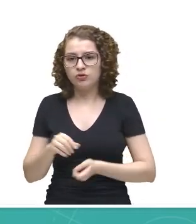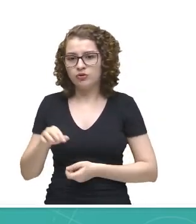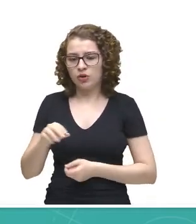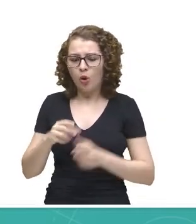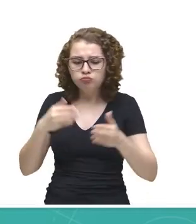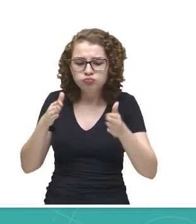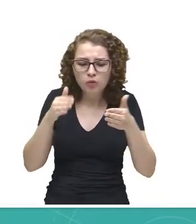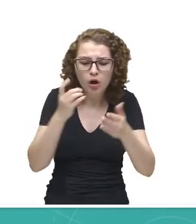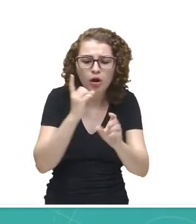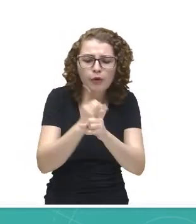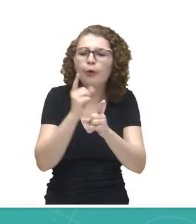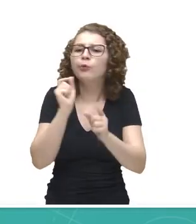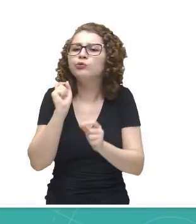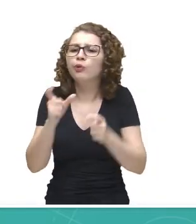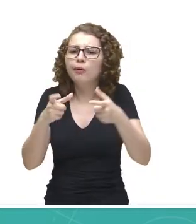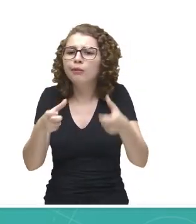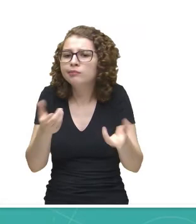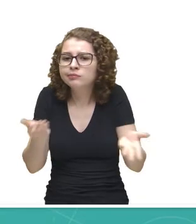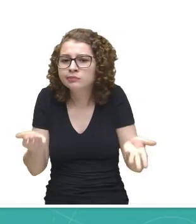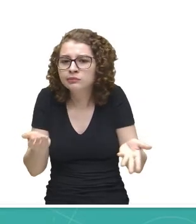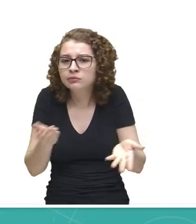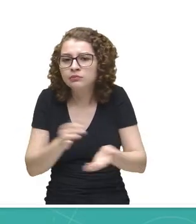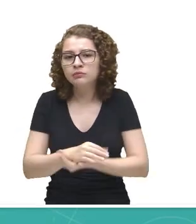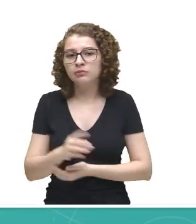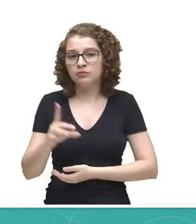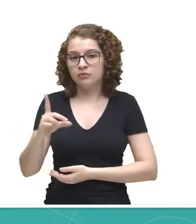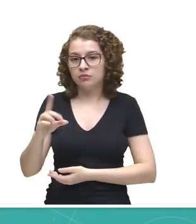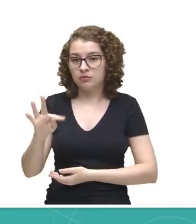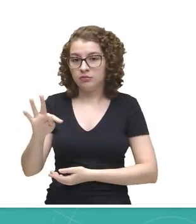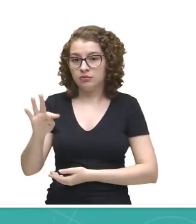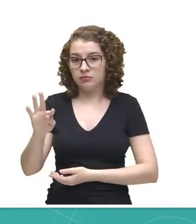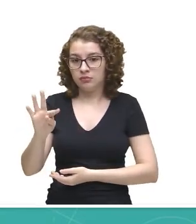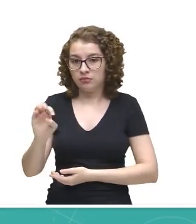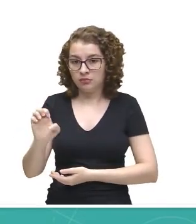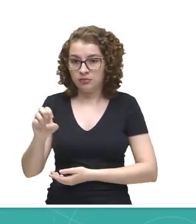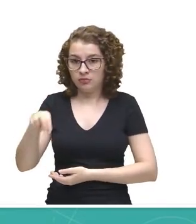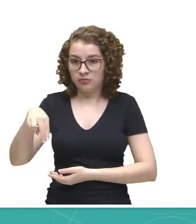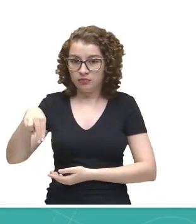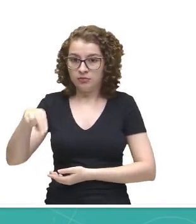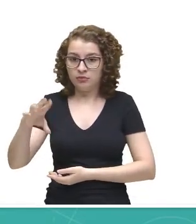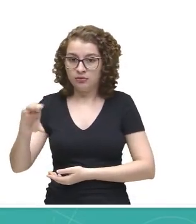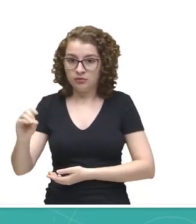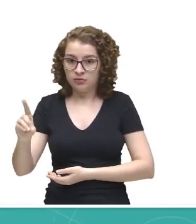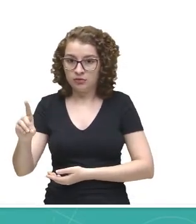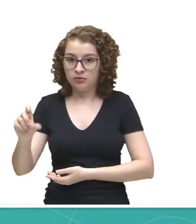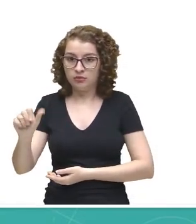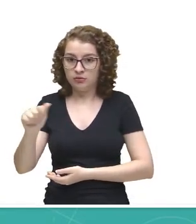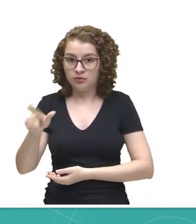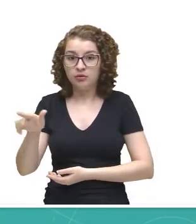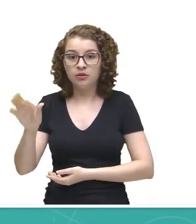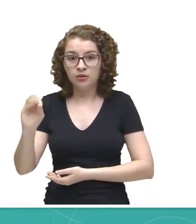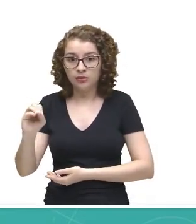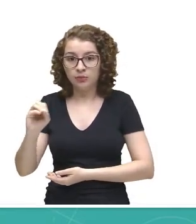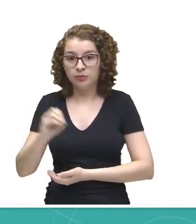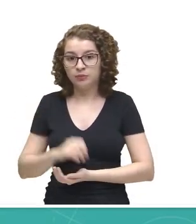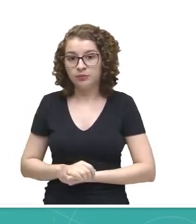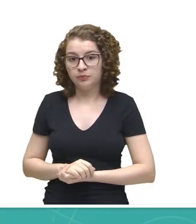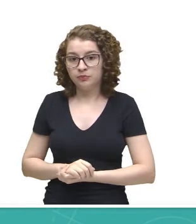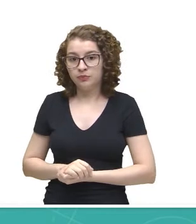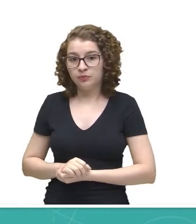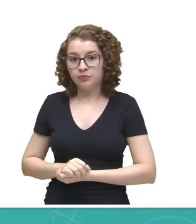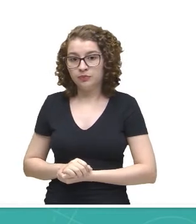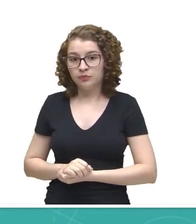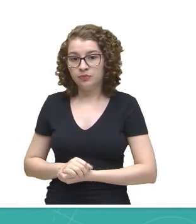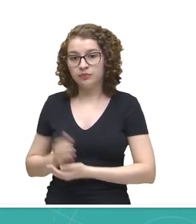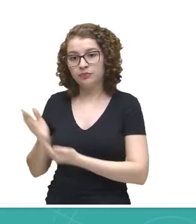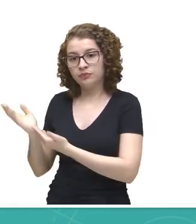e nos ligamentos. Então, a gente tem aqui a representação de um músculo, Aqui a gente tem a representação do osso, do